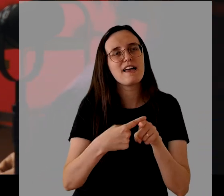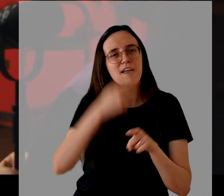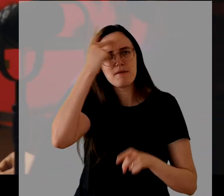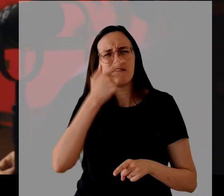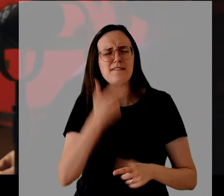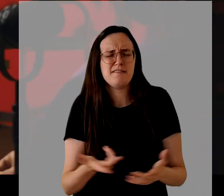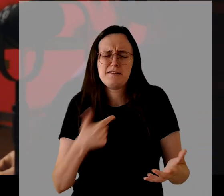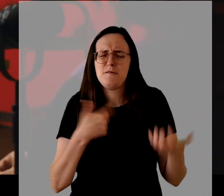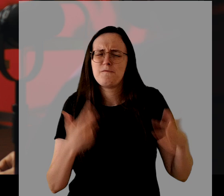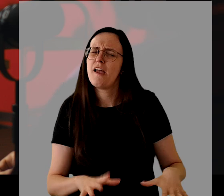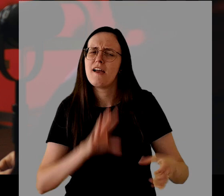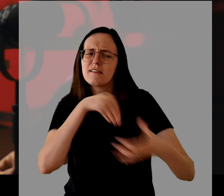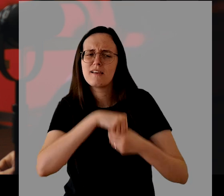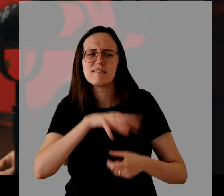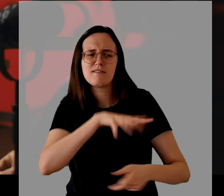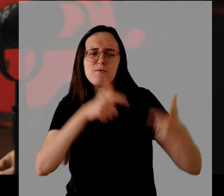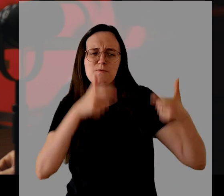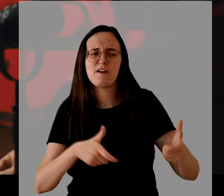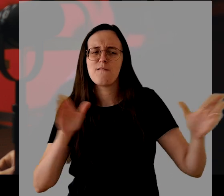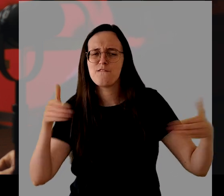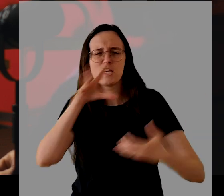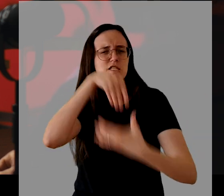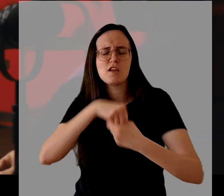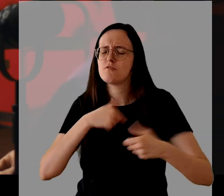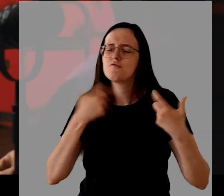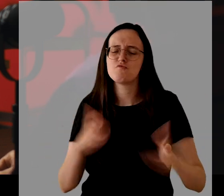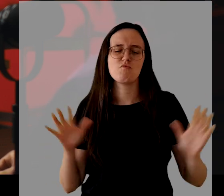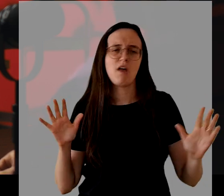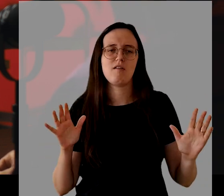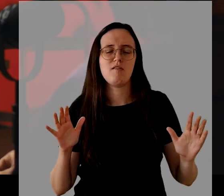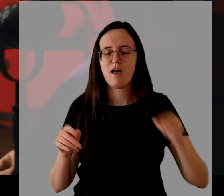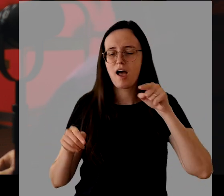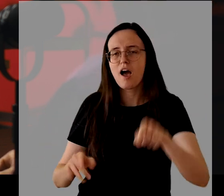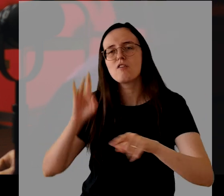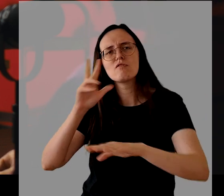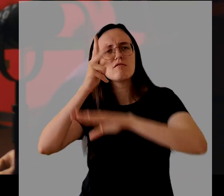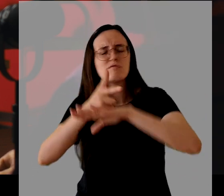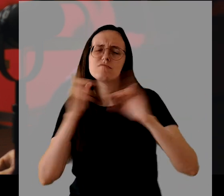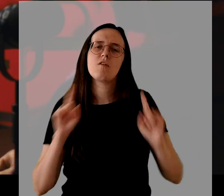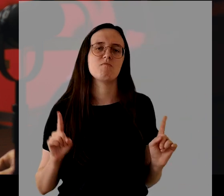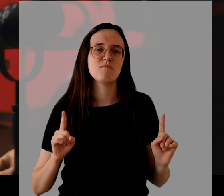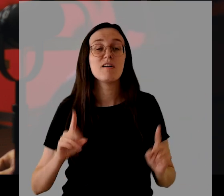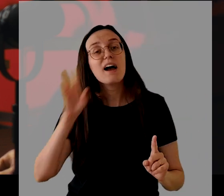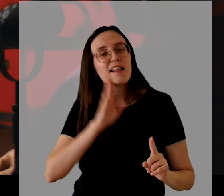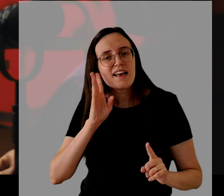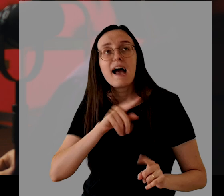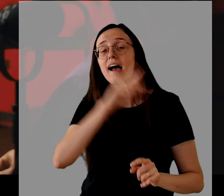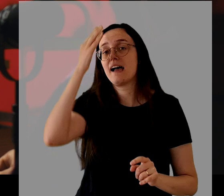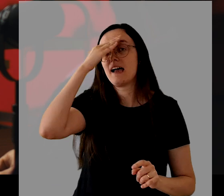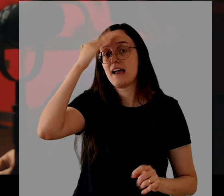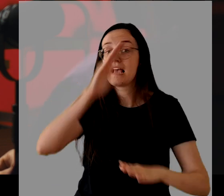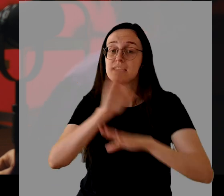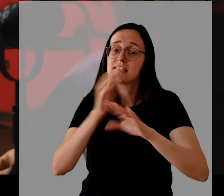gente que fala, putz, mas eu não quero ficar dentro de um set. Não quero ficar dentro de um estúdio só ali, gravando e tal, não. É legal a pessoa entender que o